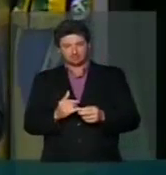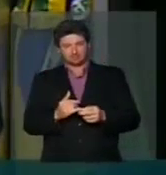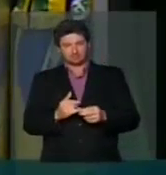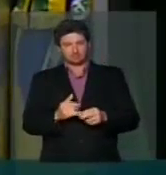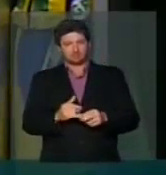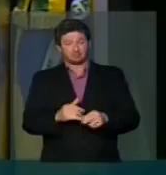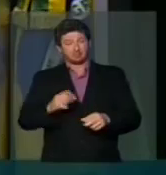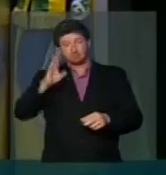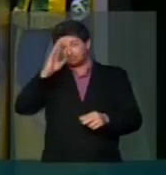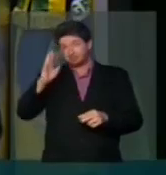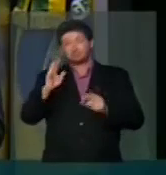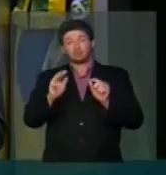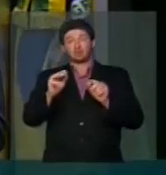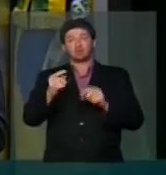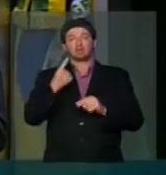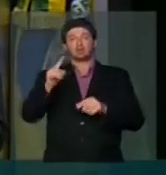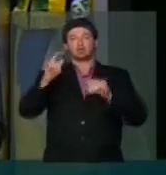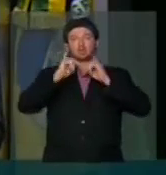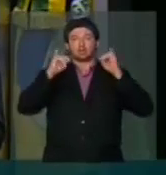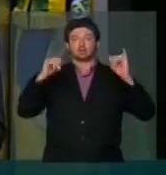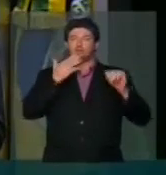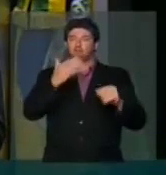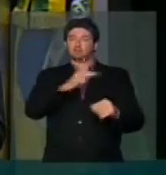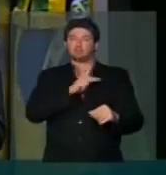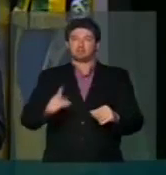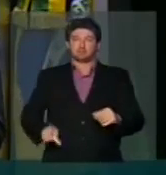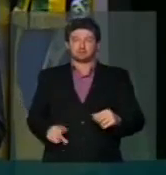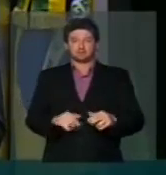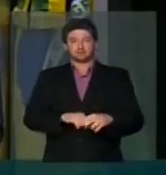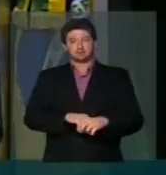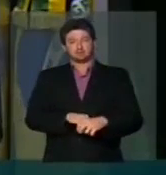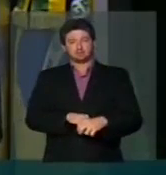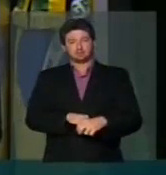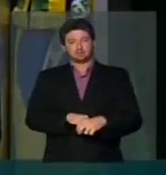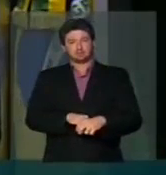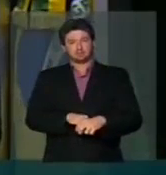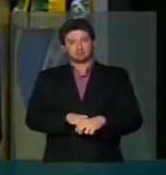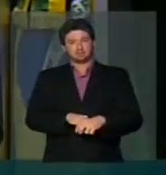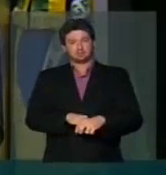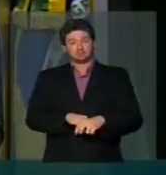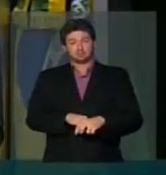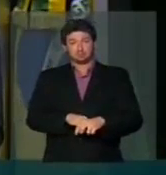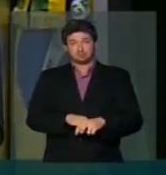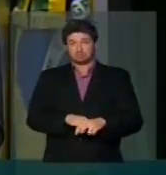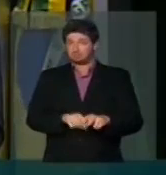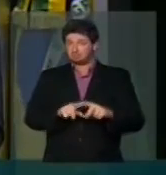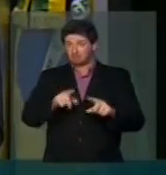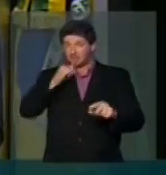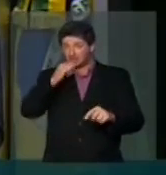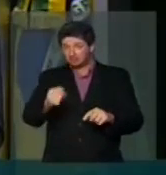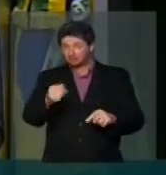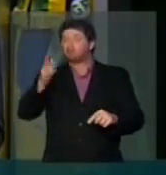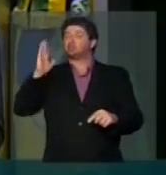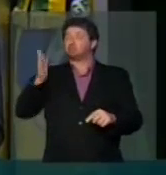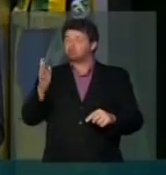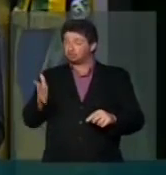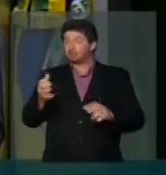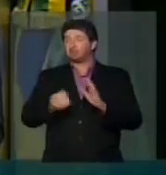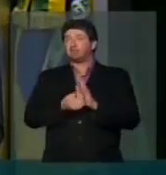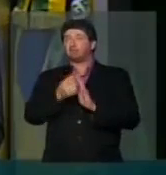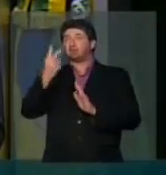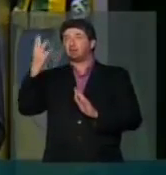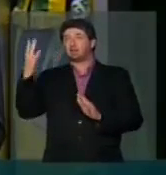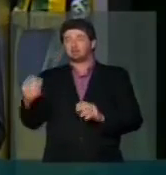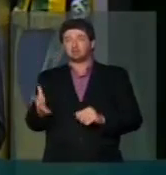assunto, principalmente na última campanha presidencial. Mas não foi por falta de avisos que a recessão se instalou por aqui.